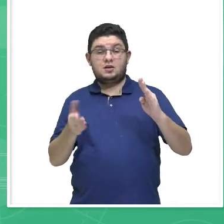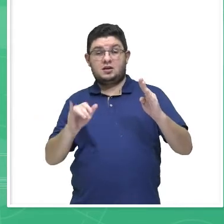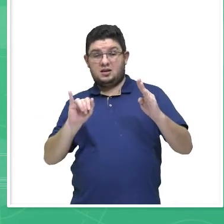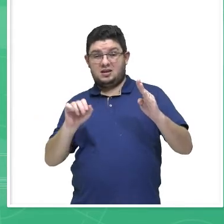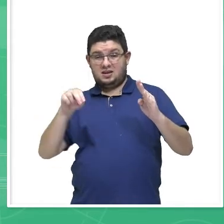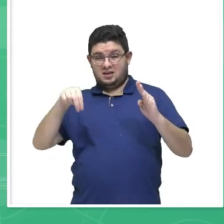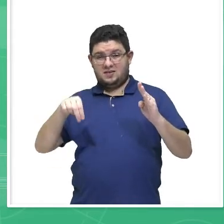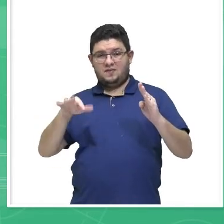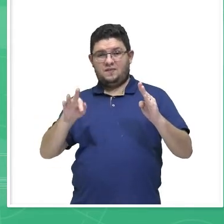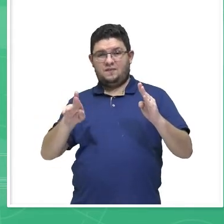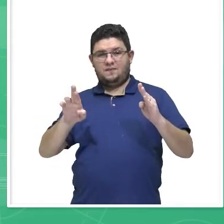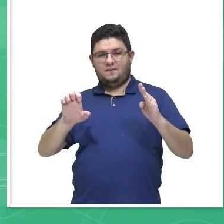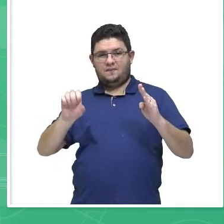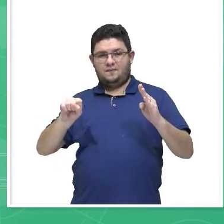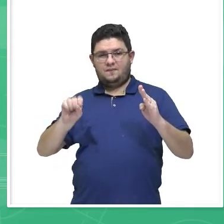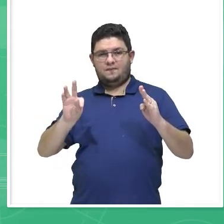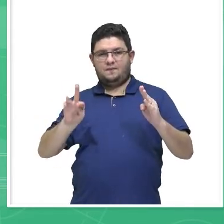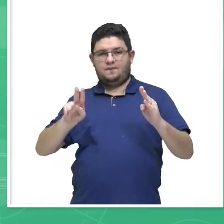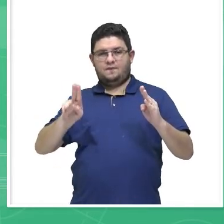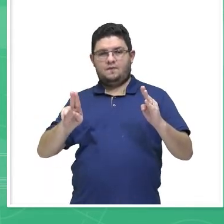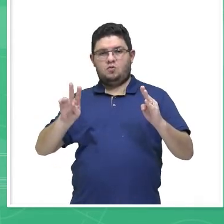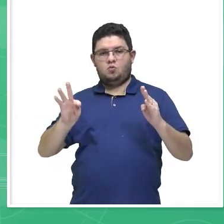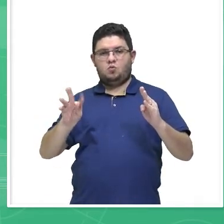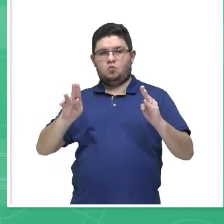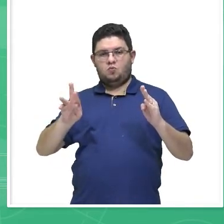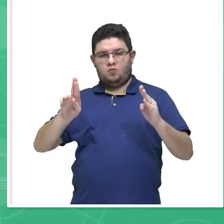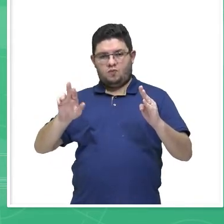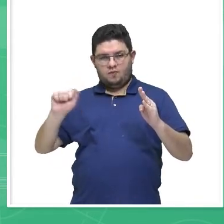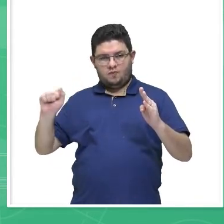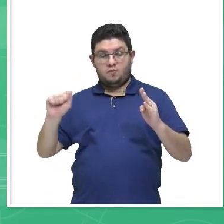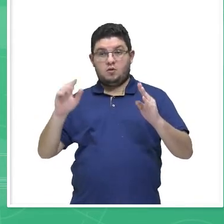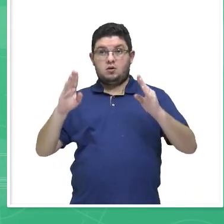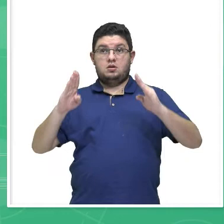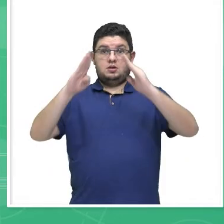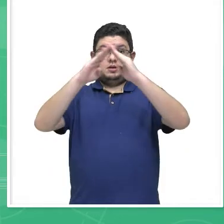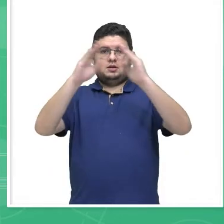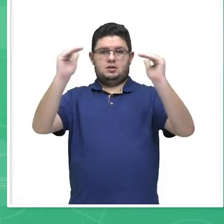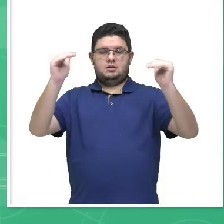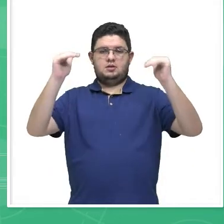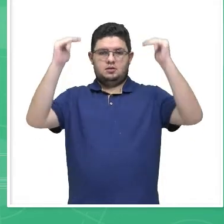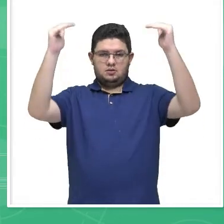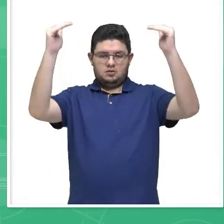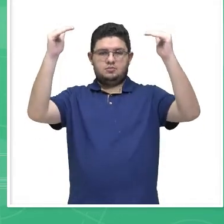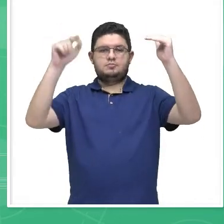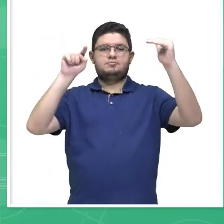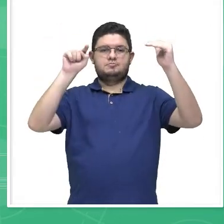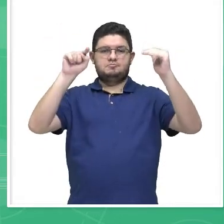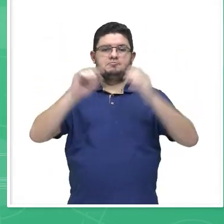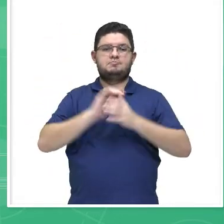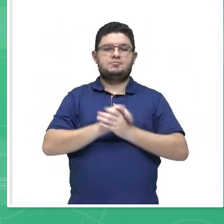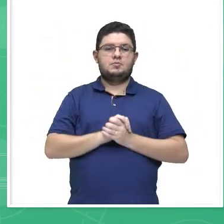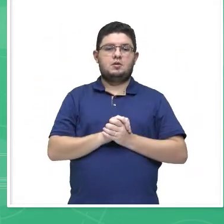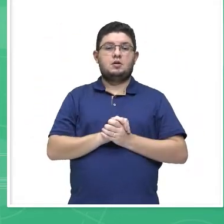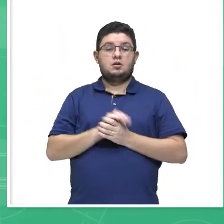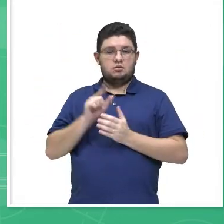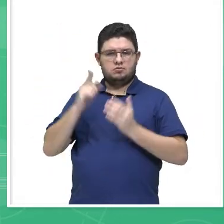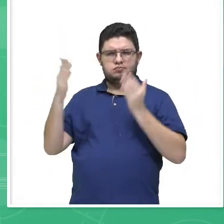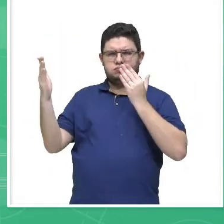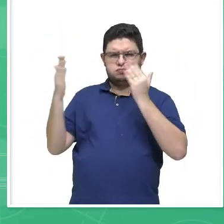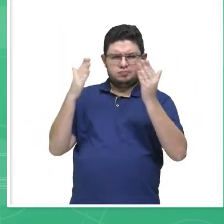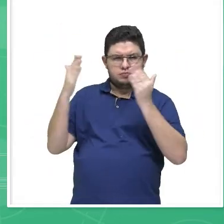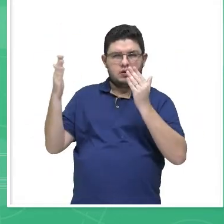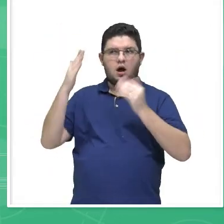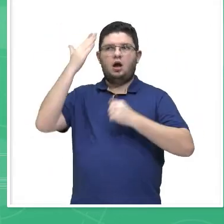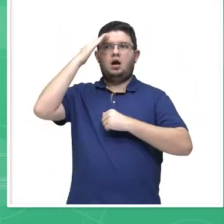infraestrutura é a parte de baixo e superestrutura é a parte de cima. Entender isso é de